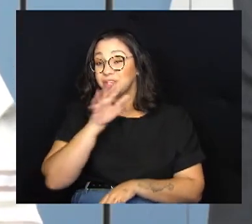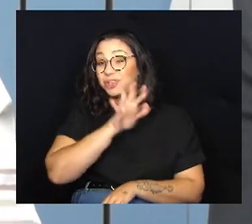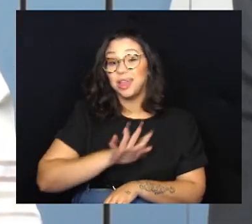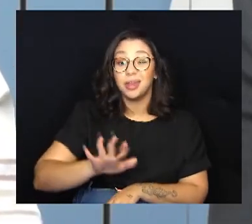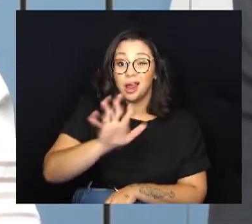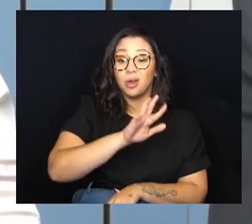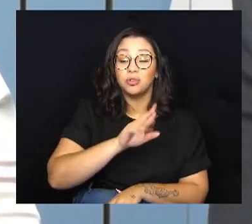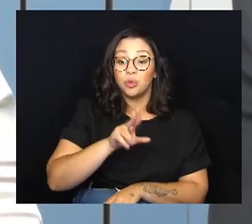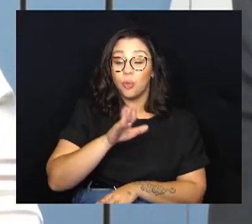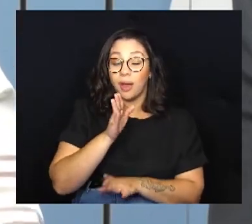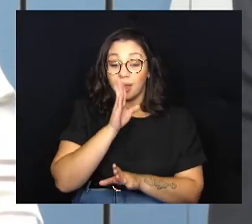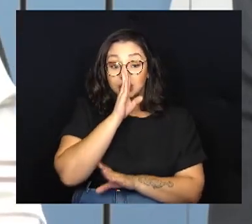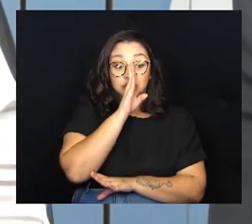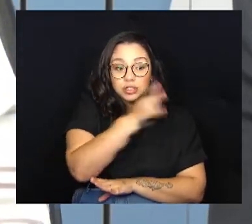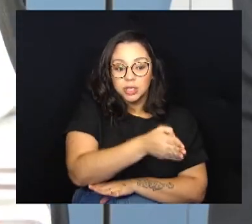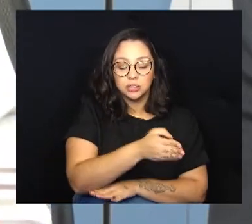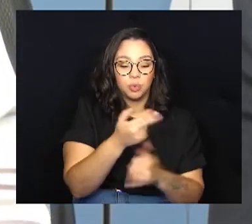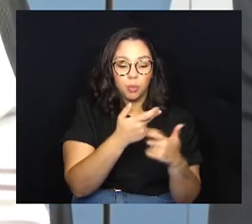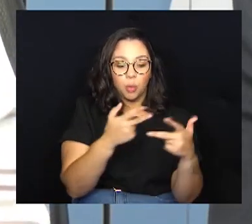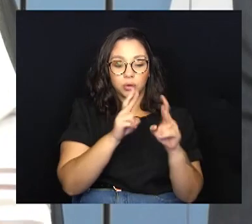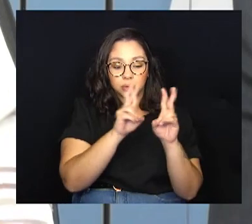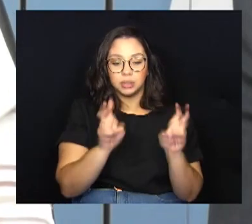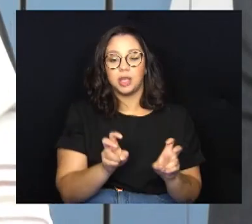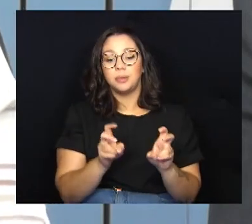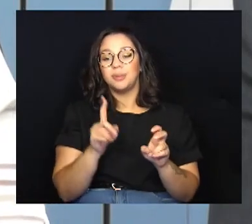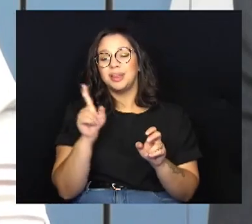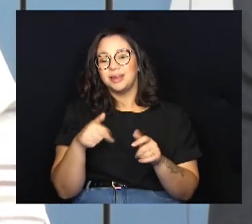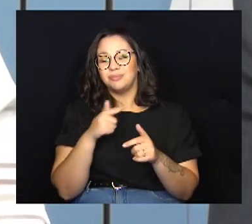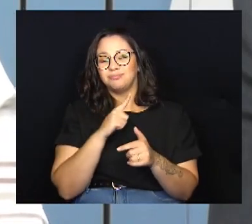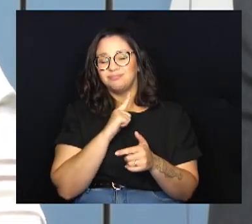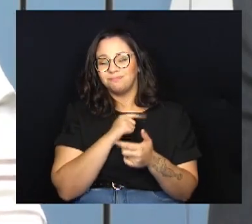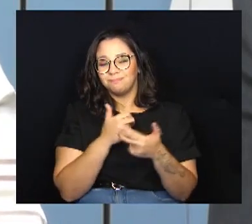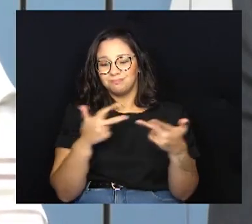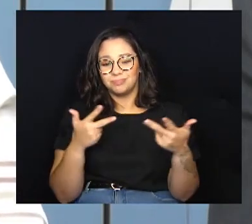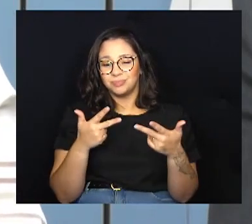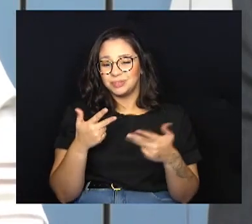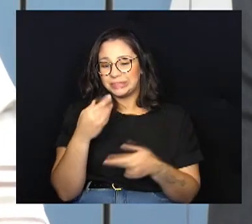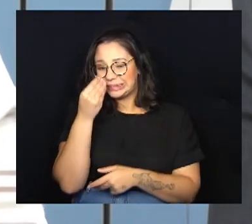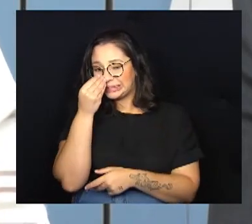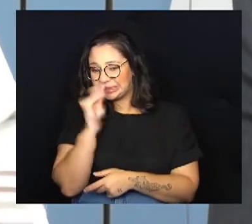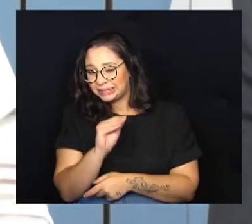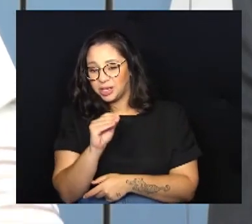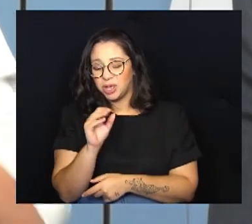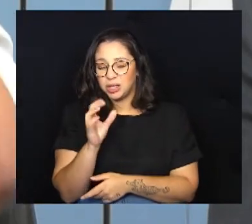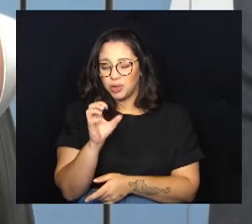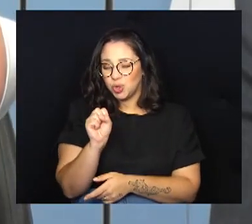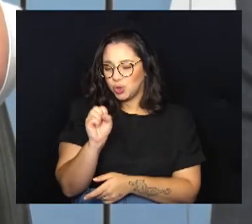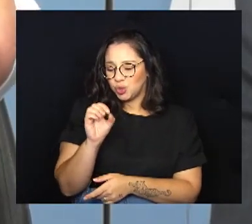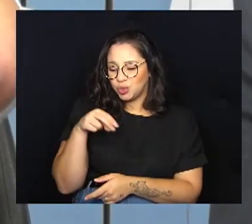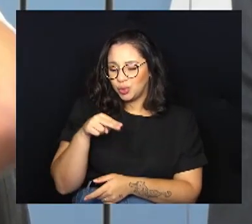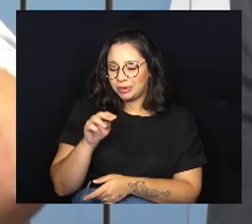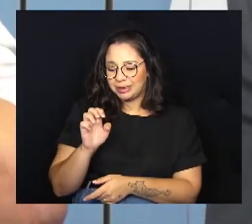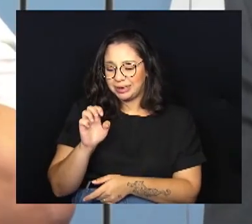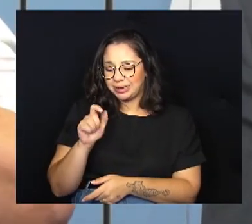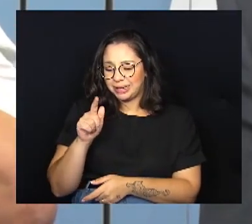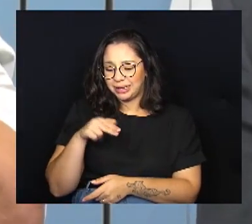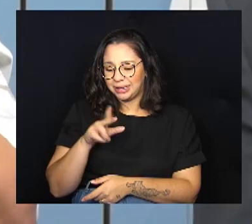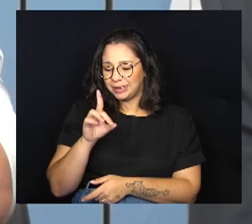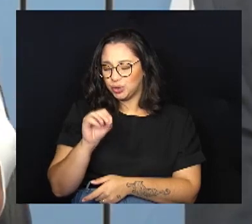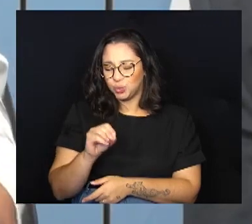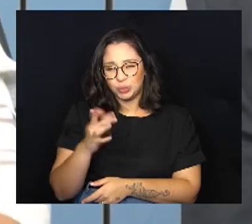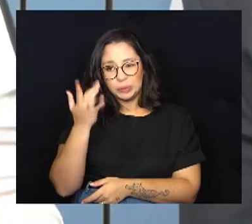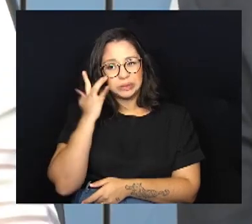nosso telespectador. Para você que nos assiste, inclusive, a gente está com uma questão de mudança de nomenclatura, a lei está sendo